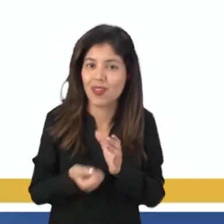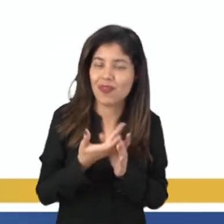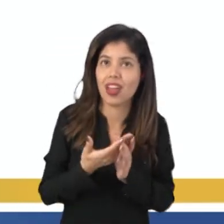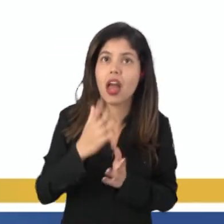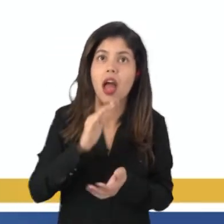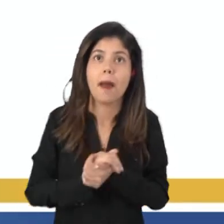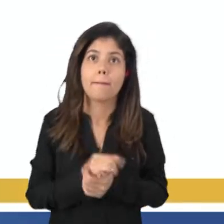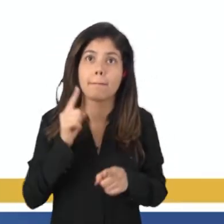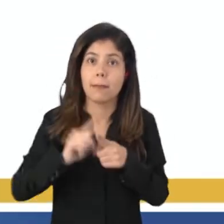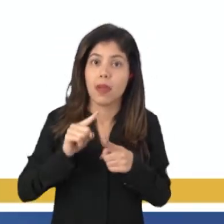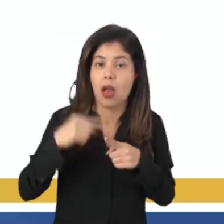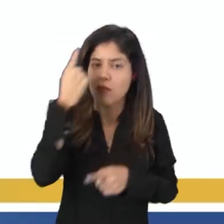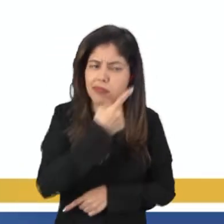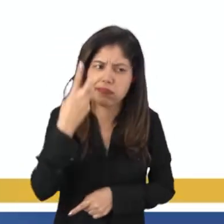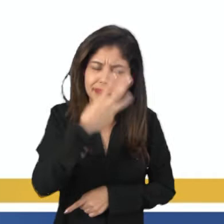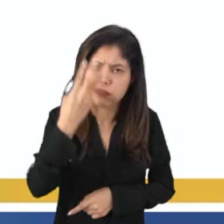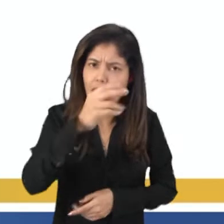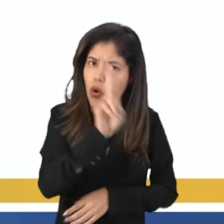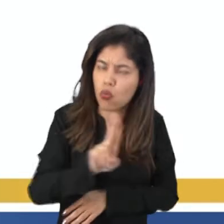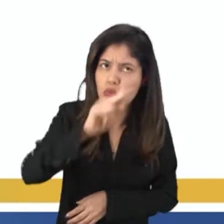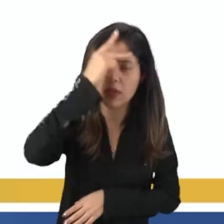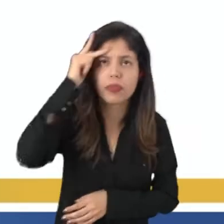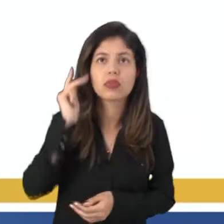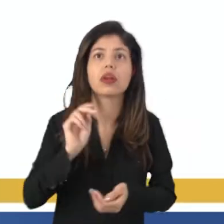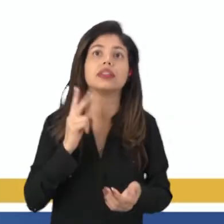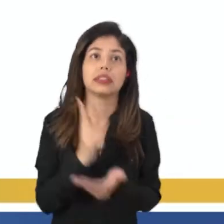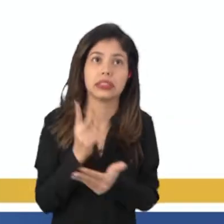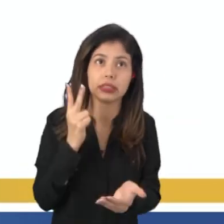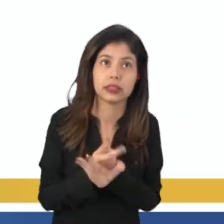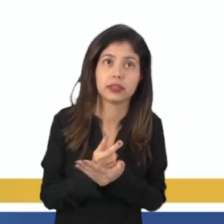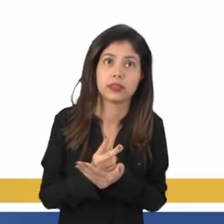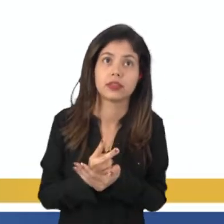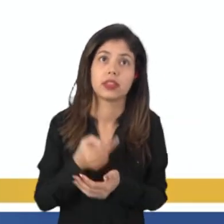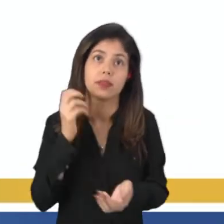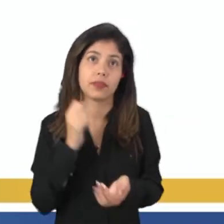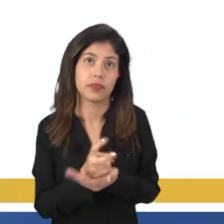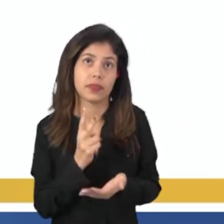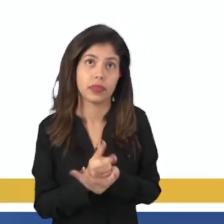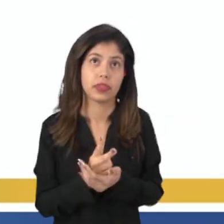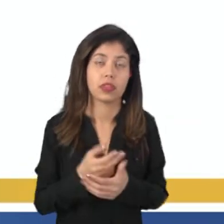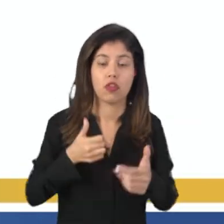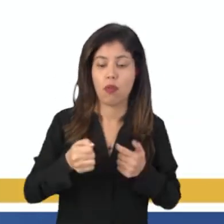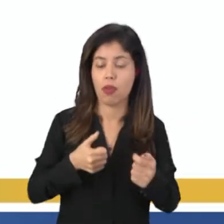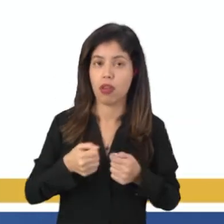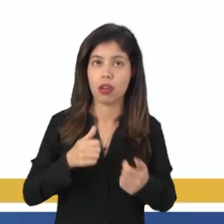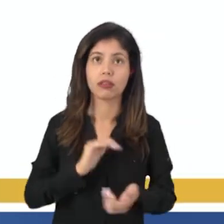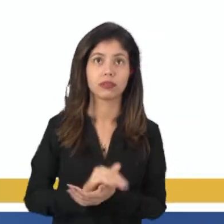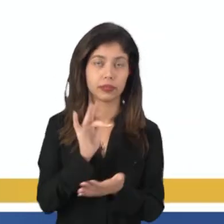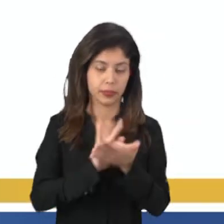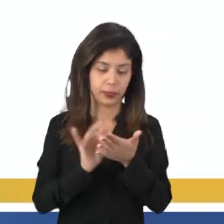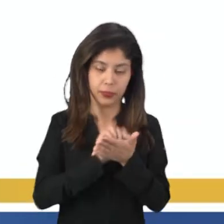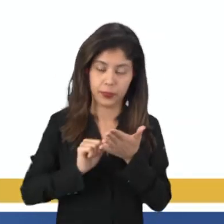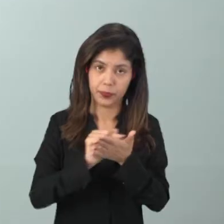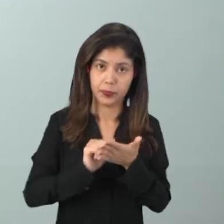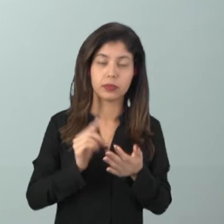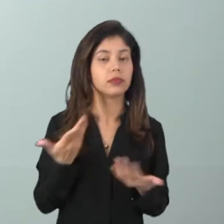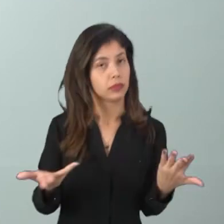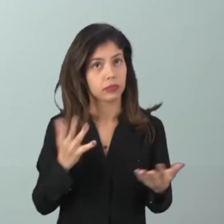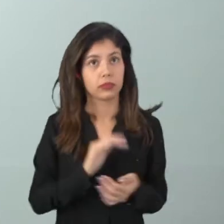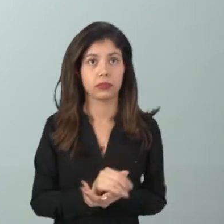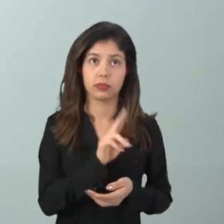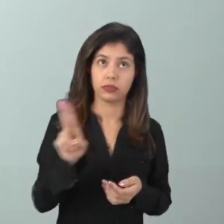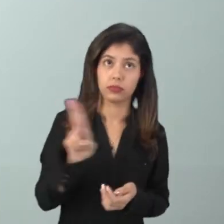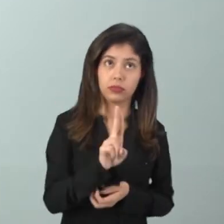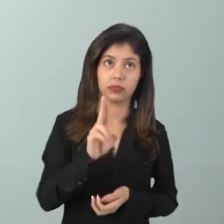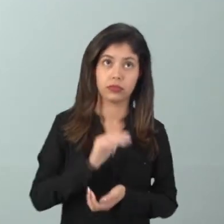provocada pelas horas em que os usuários de celulares passam debruçados sobre os aparelhos digitando. Então esse é o